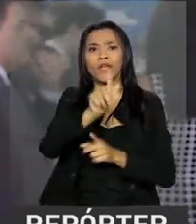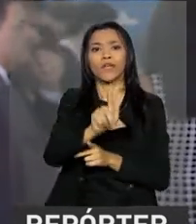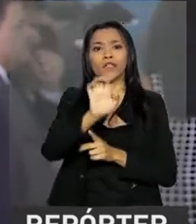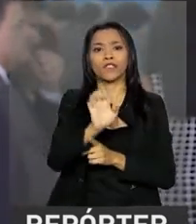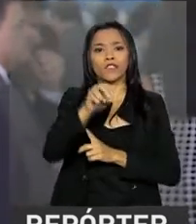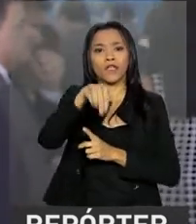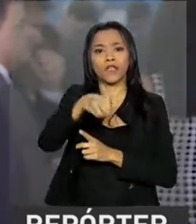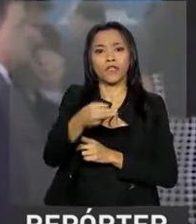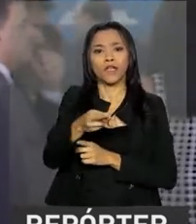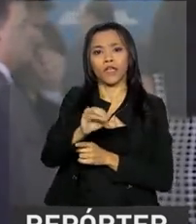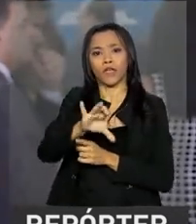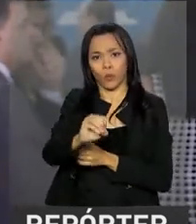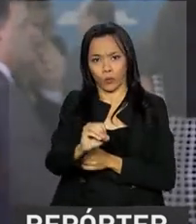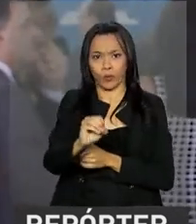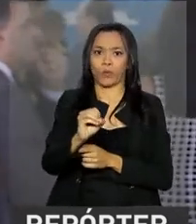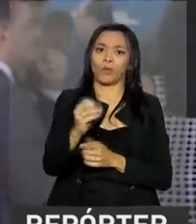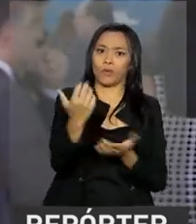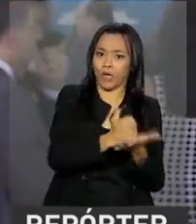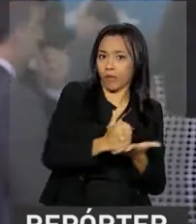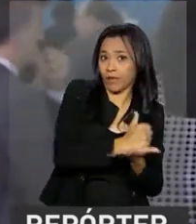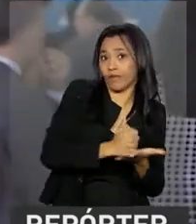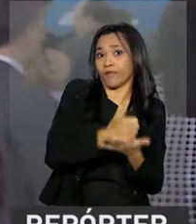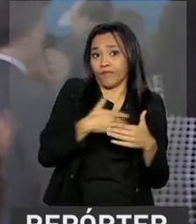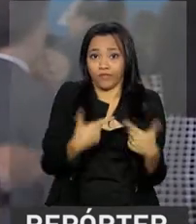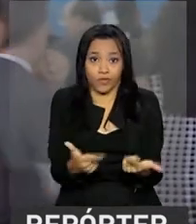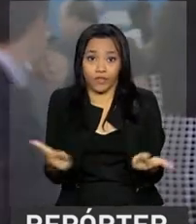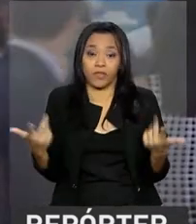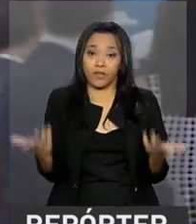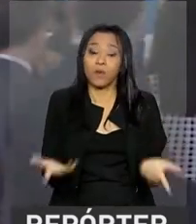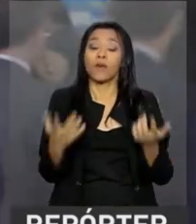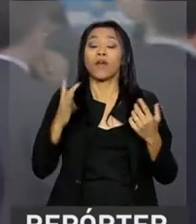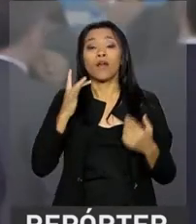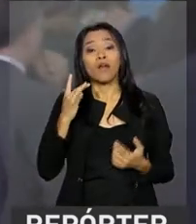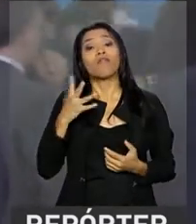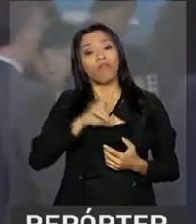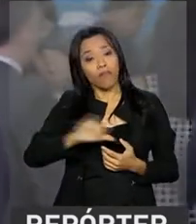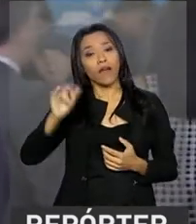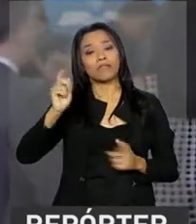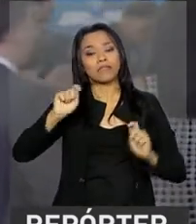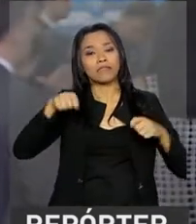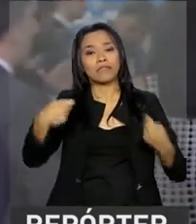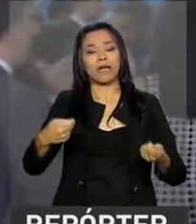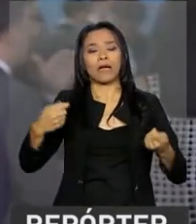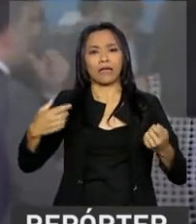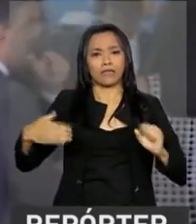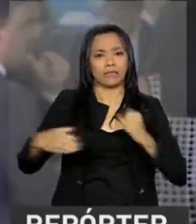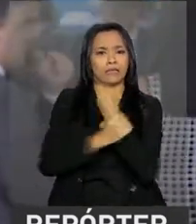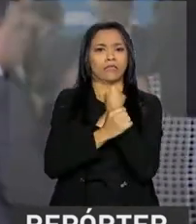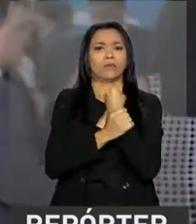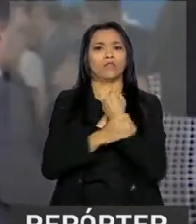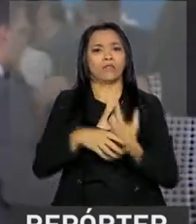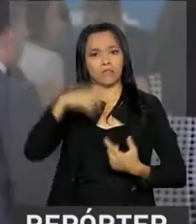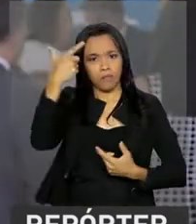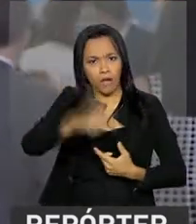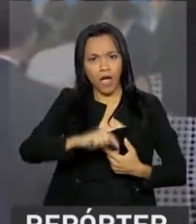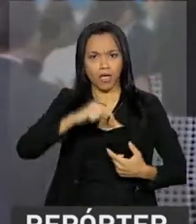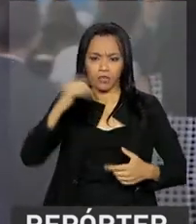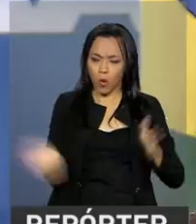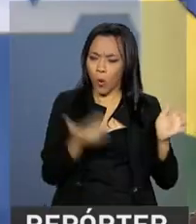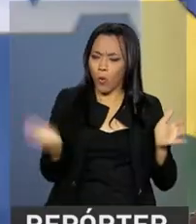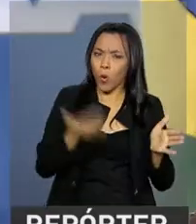assim que acabaria o pedido de patente então eu creio que isso vai dar mais estabilidade mas certeza para o desenvolvedor brasileiro